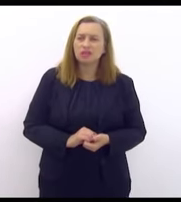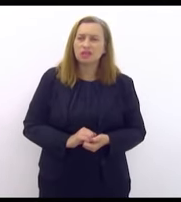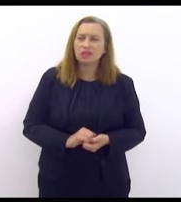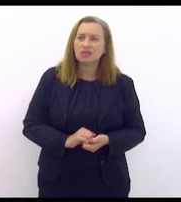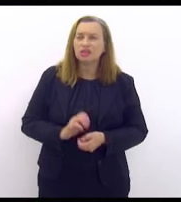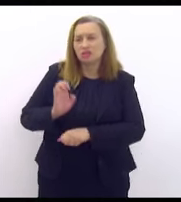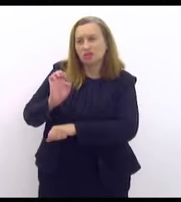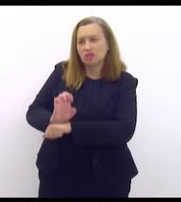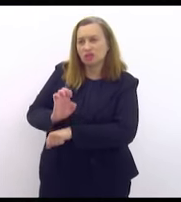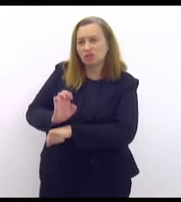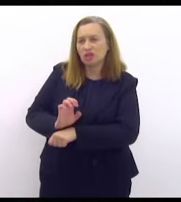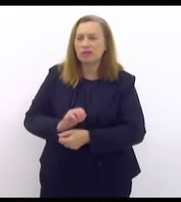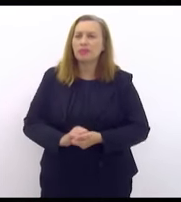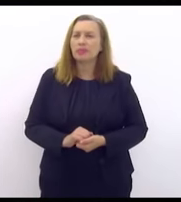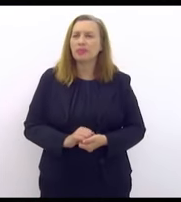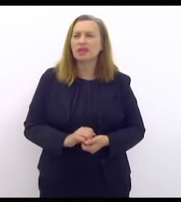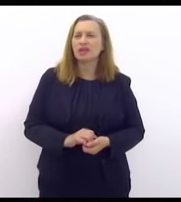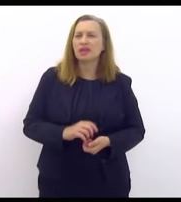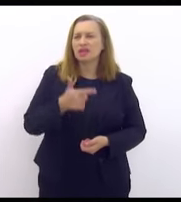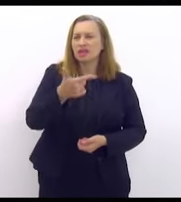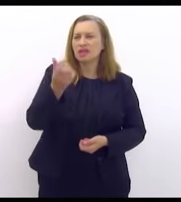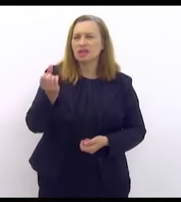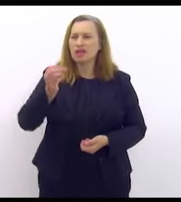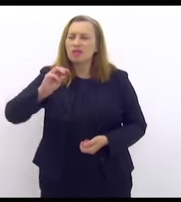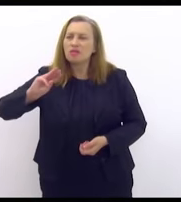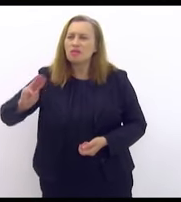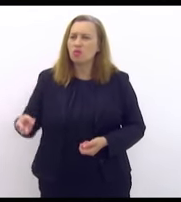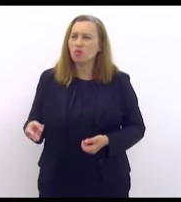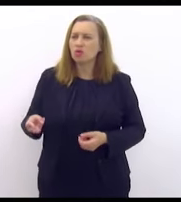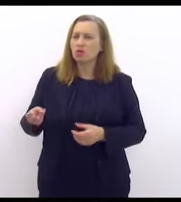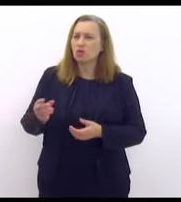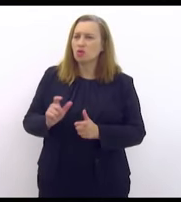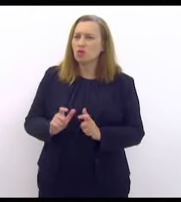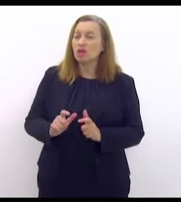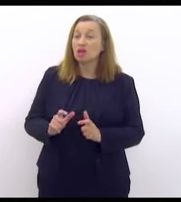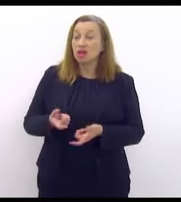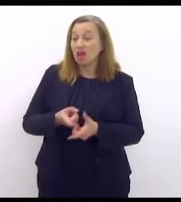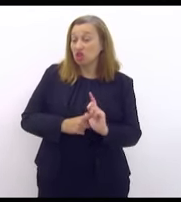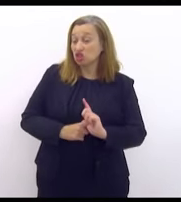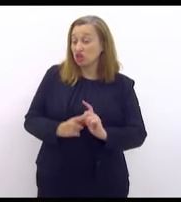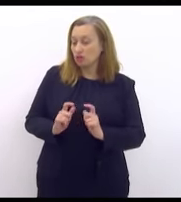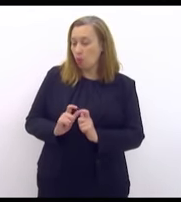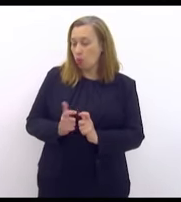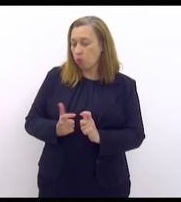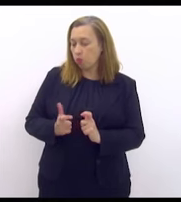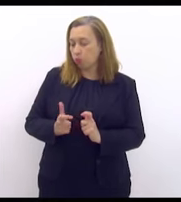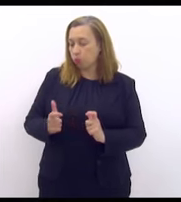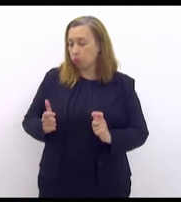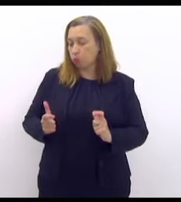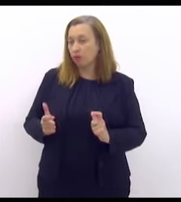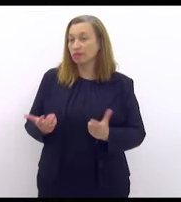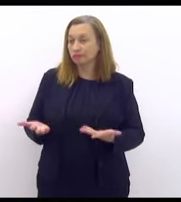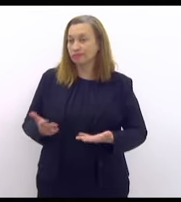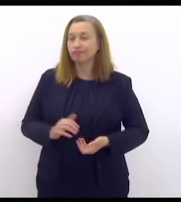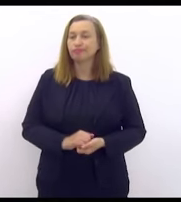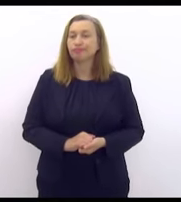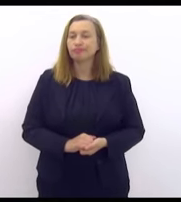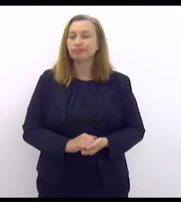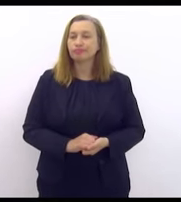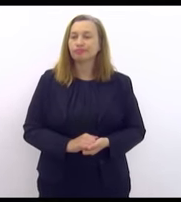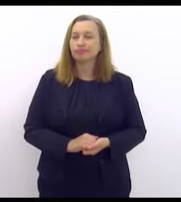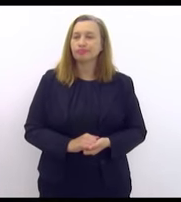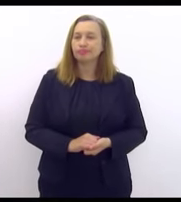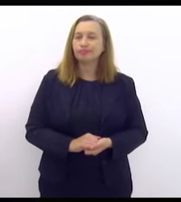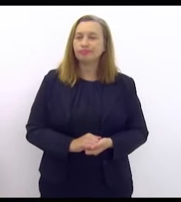custado 121 bilhões e não para de crescer, né? E aí a gente está vivenciando esse drama todo. E não estamos